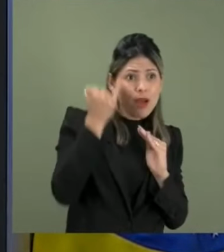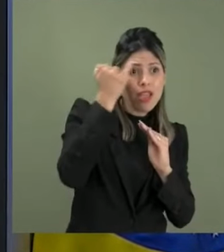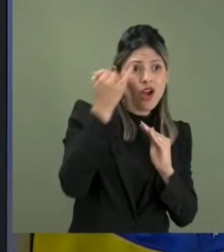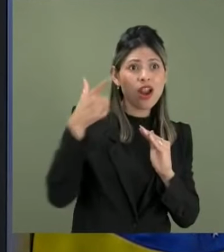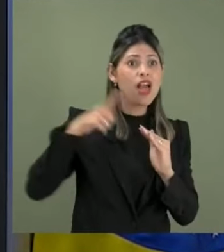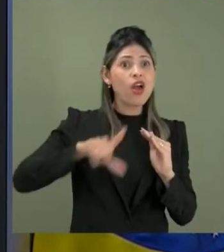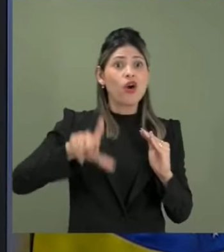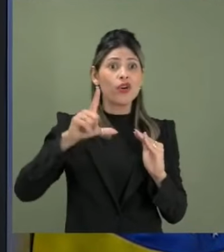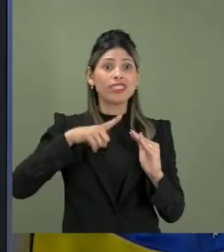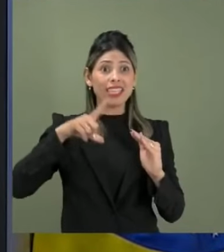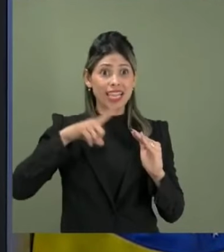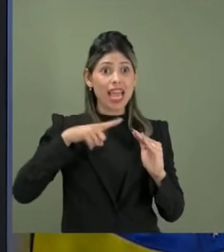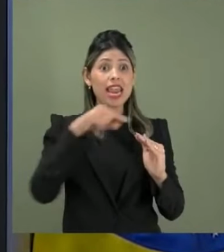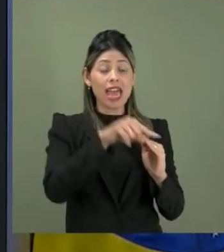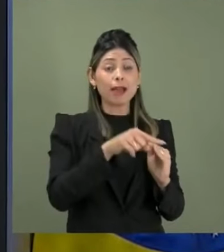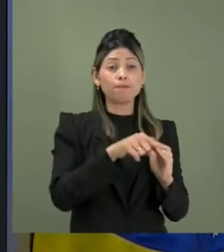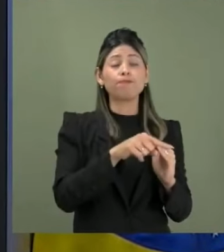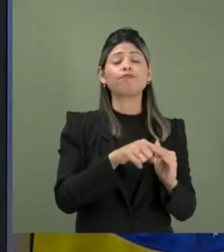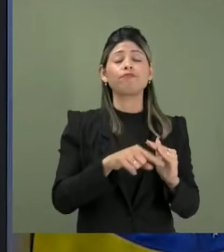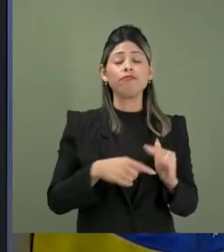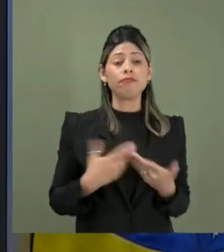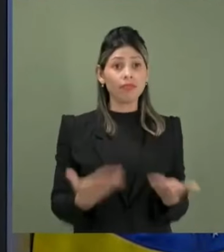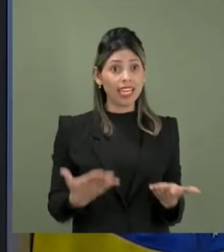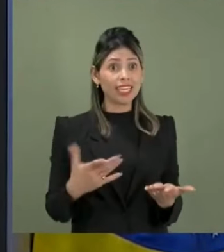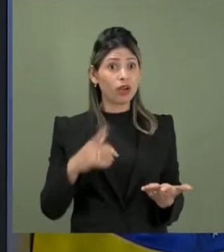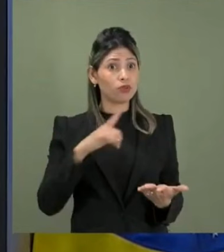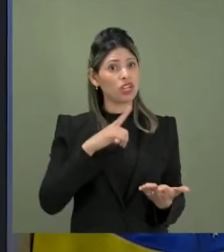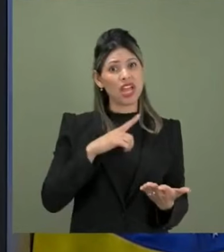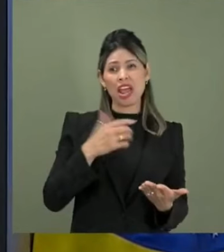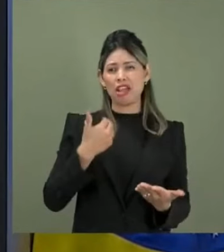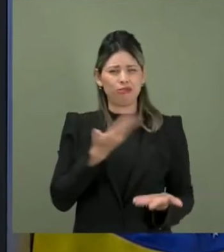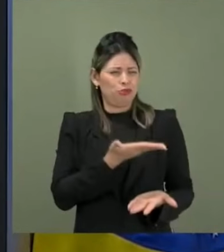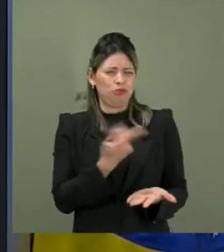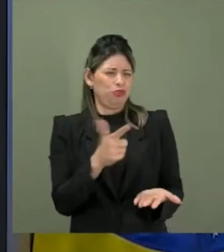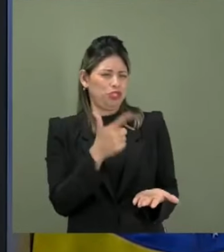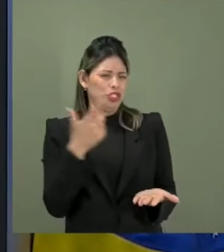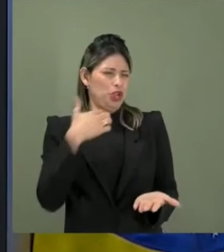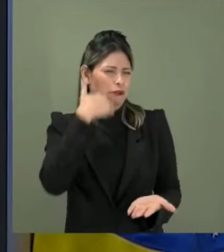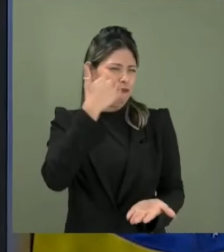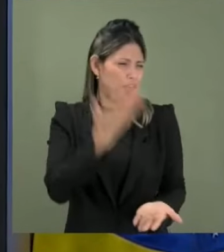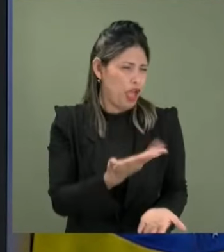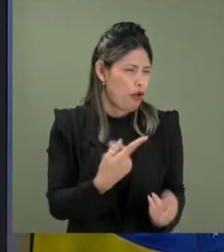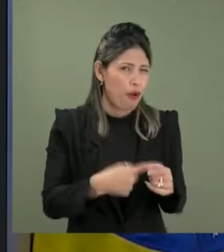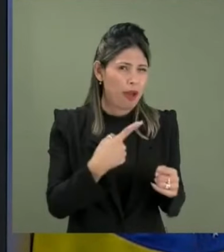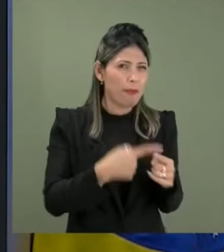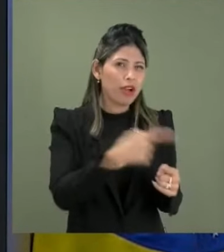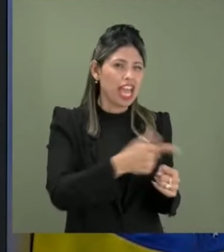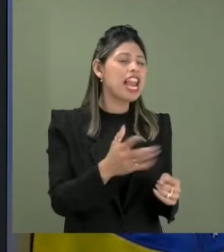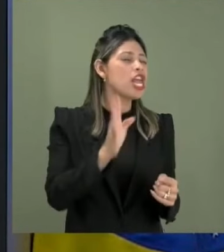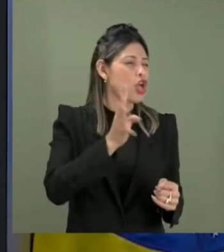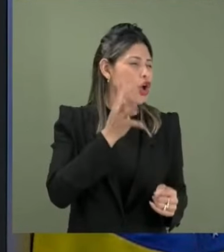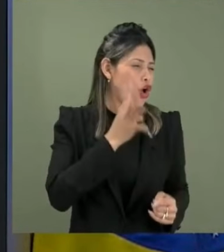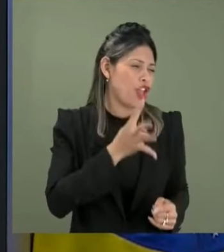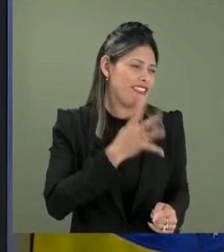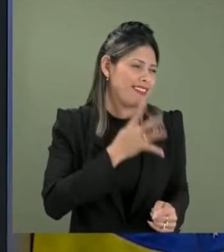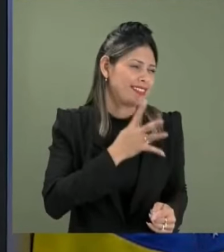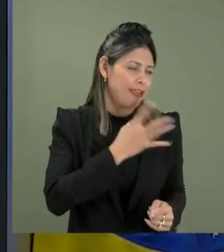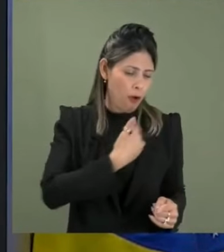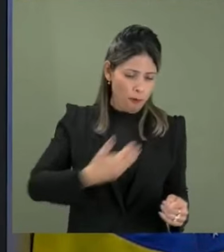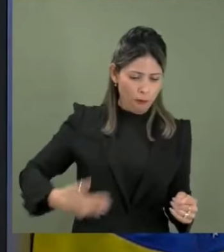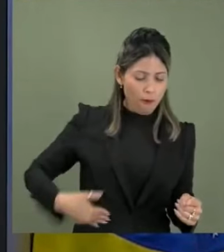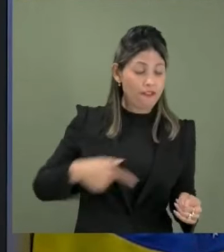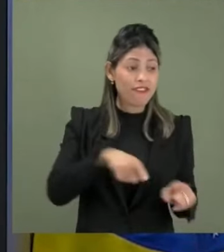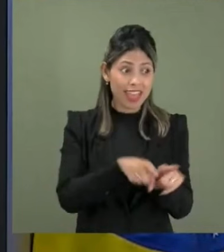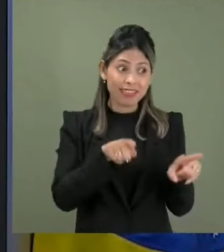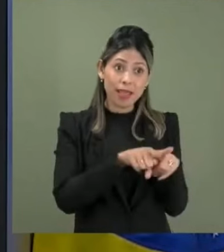o ditador da Espanha, sem vergonha, porque reconheceu o governo da Hungria, o fascista, nazista, mas ao mesmo